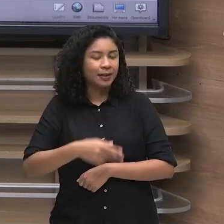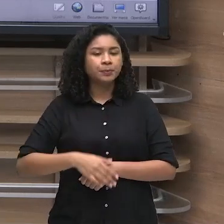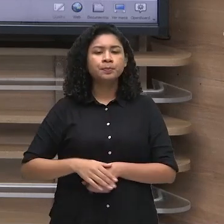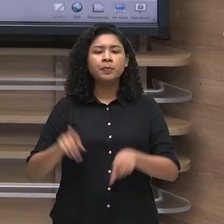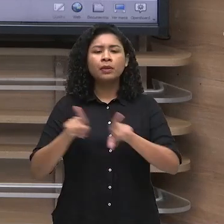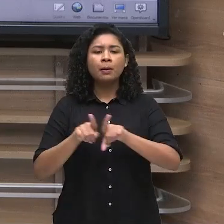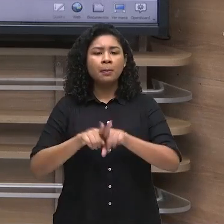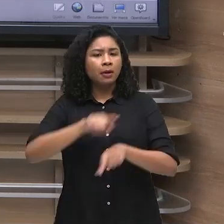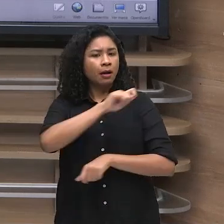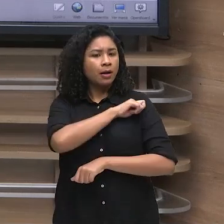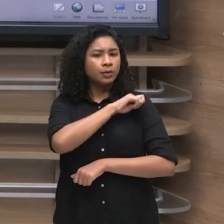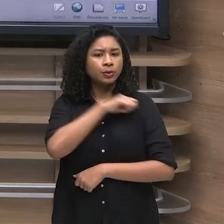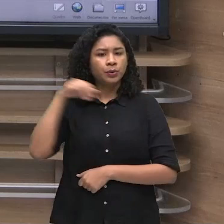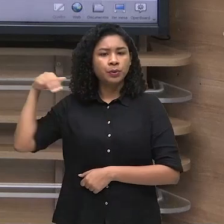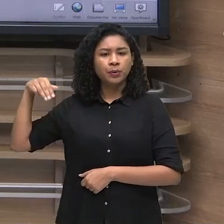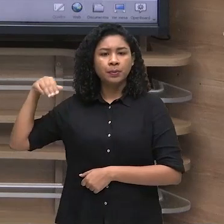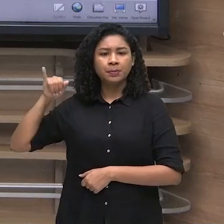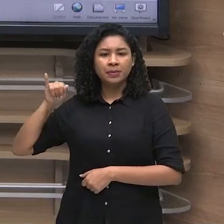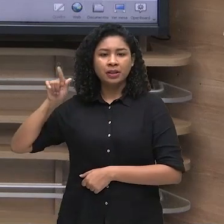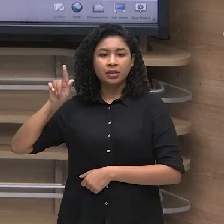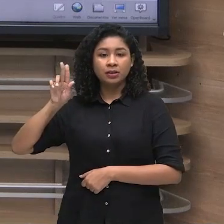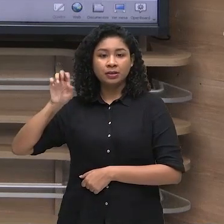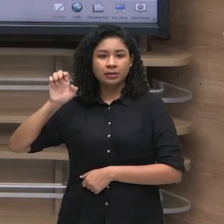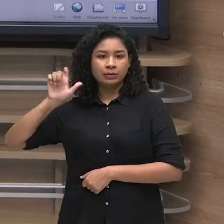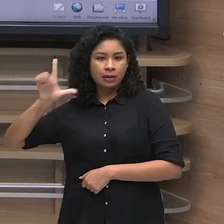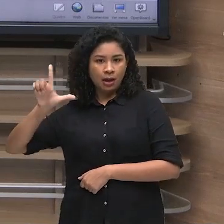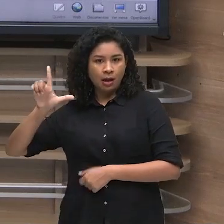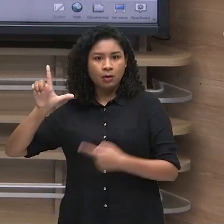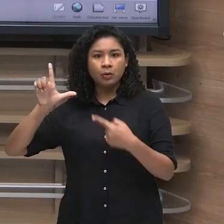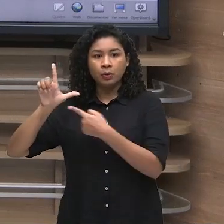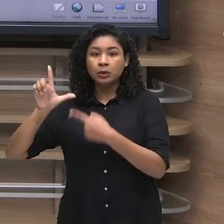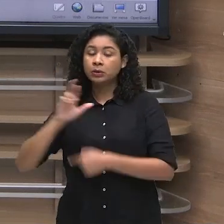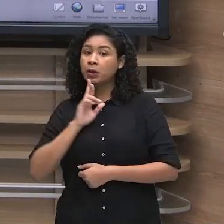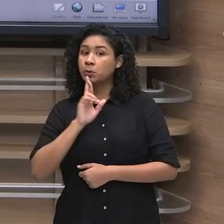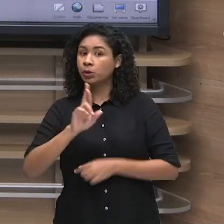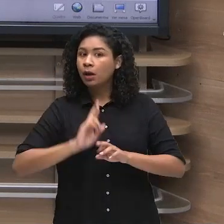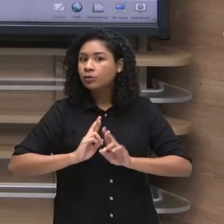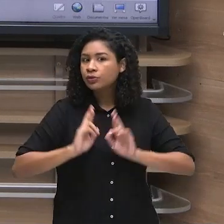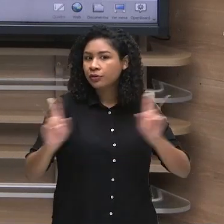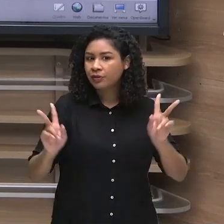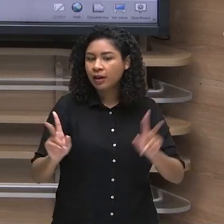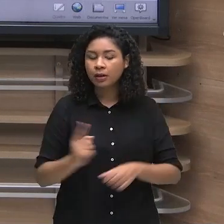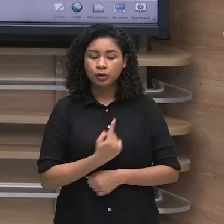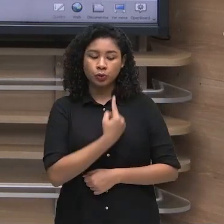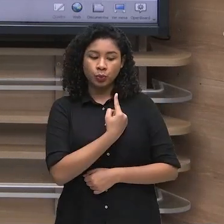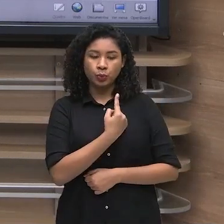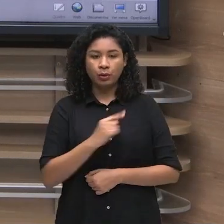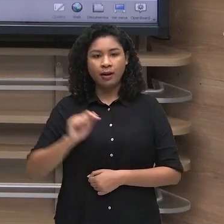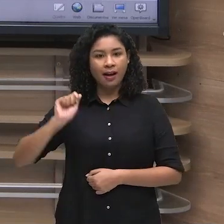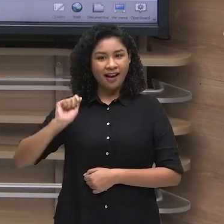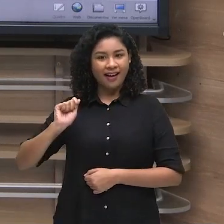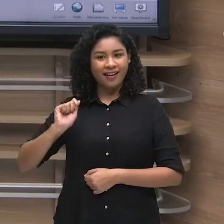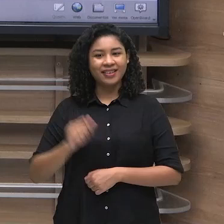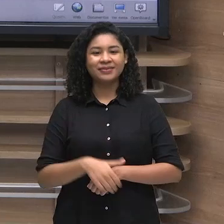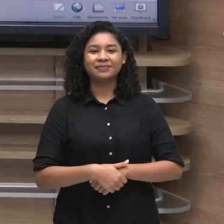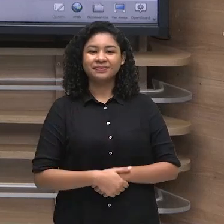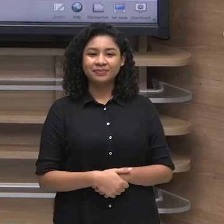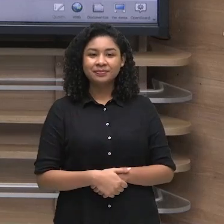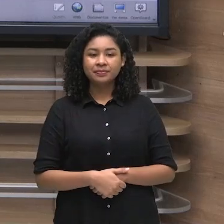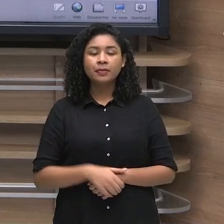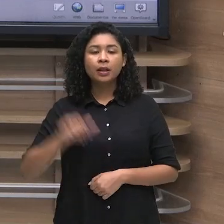também apostando aqui que a questão 1 é a letra... Ai, aqui tá diferente, que é a letra A. Muito bem.